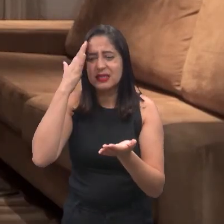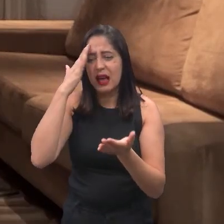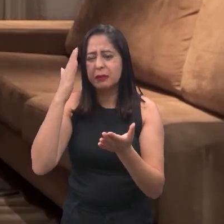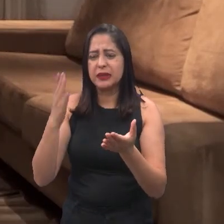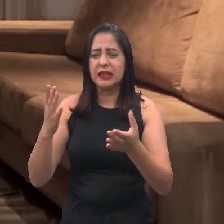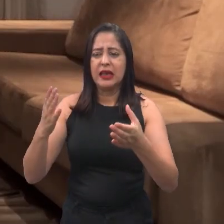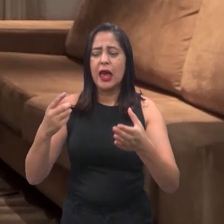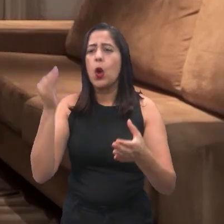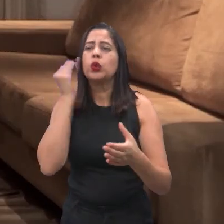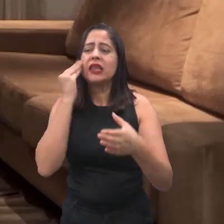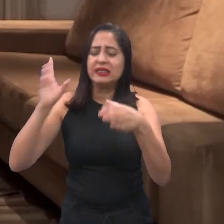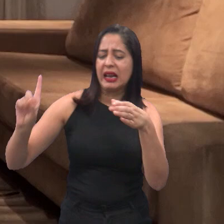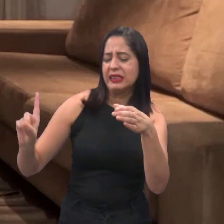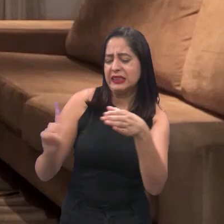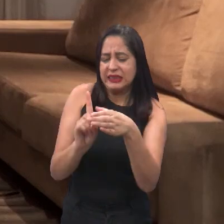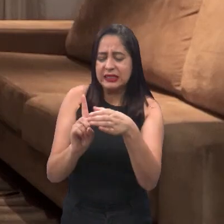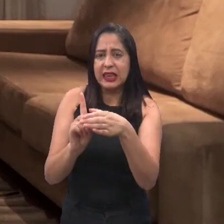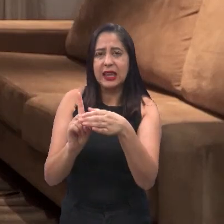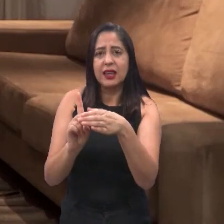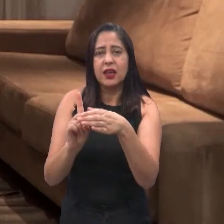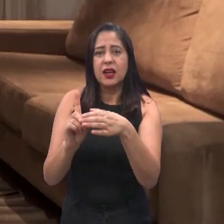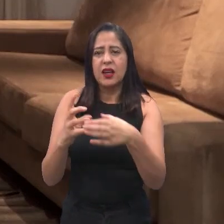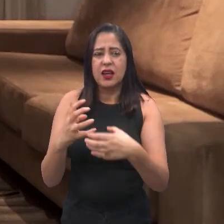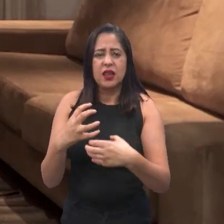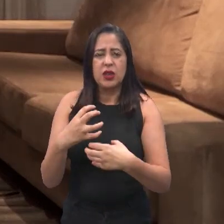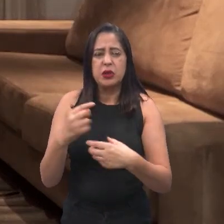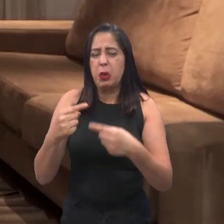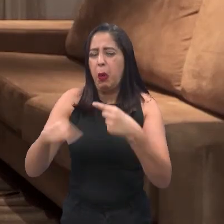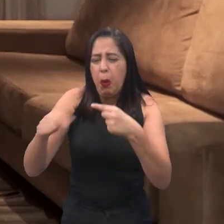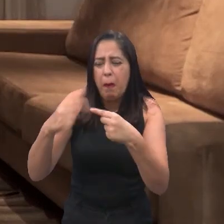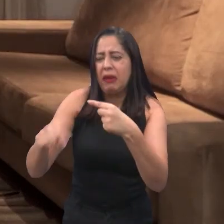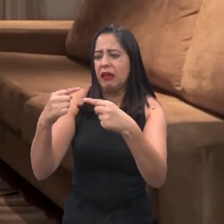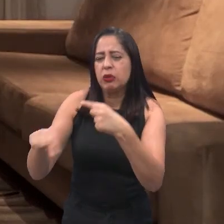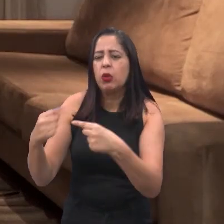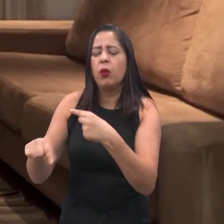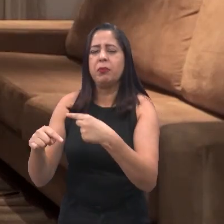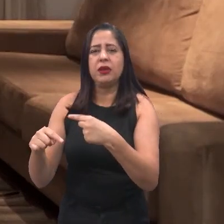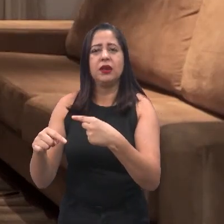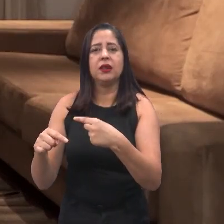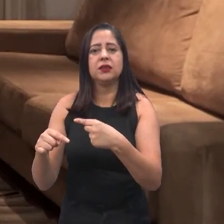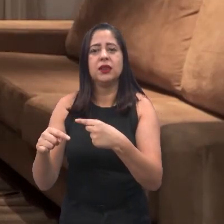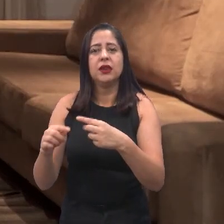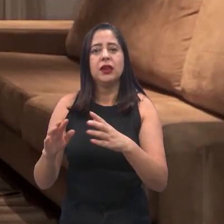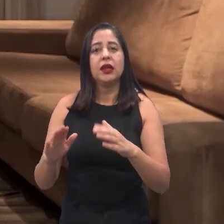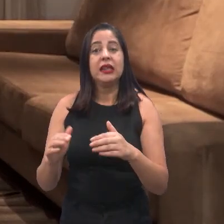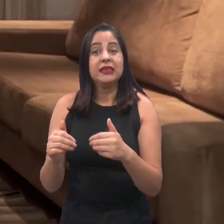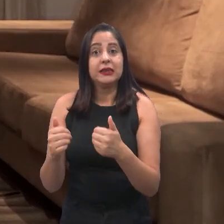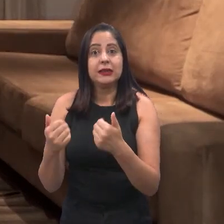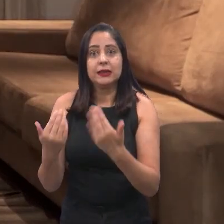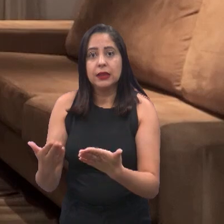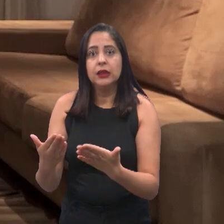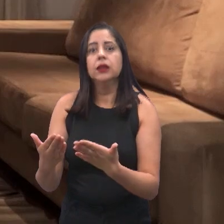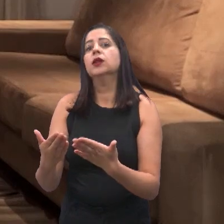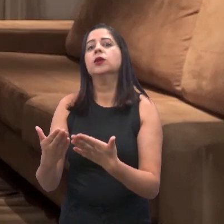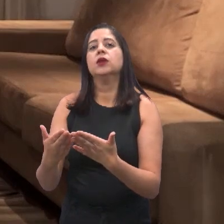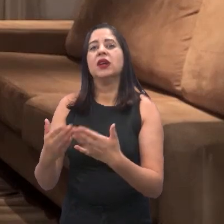quadrado, e era sempre uma sensação de dor, de espremer para caber. E dentro desse processo